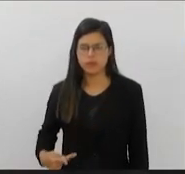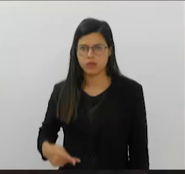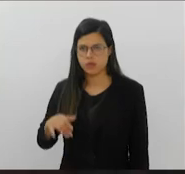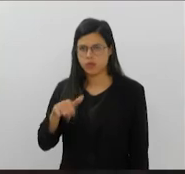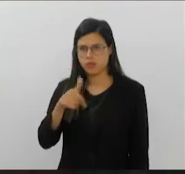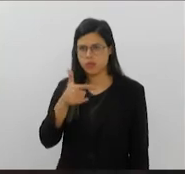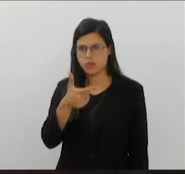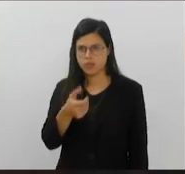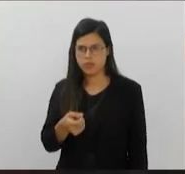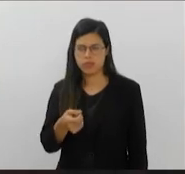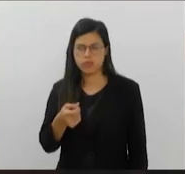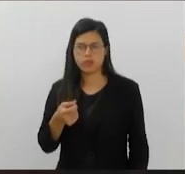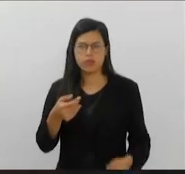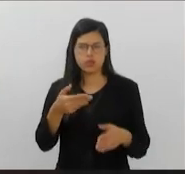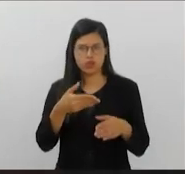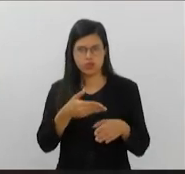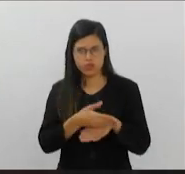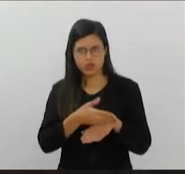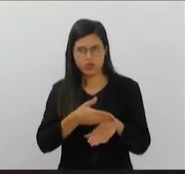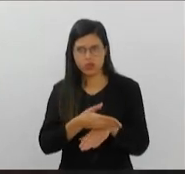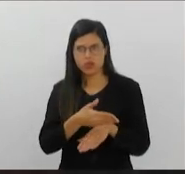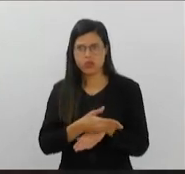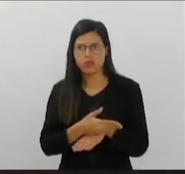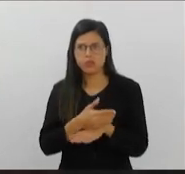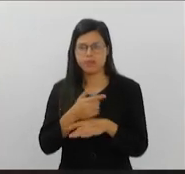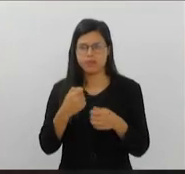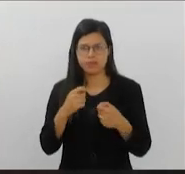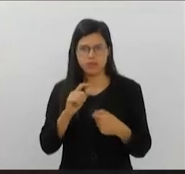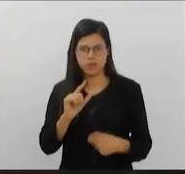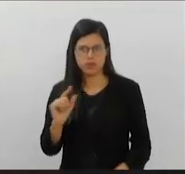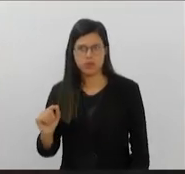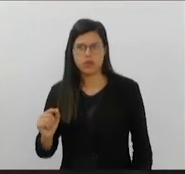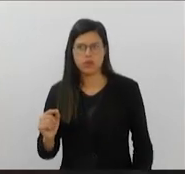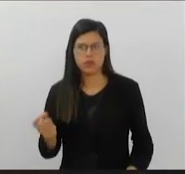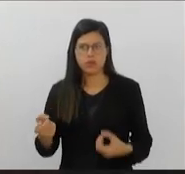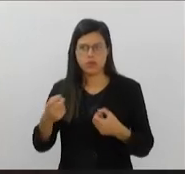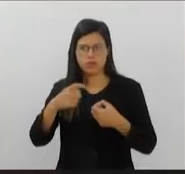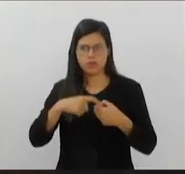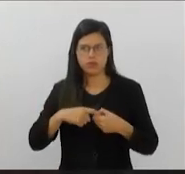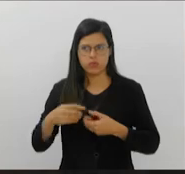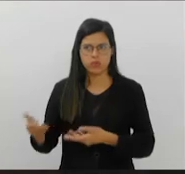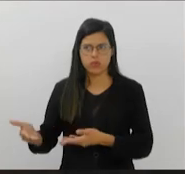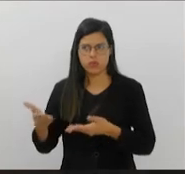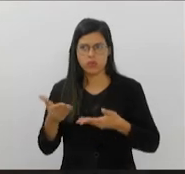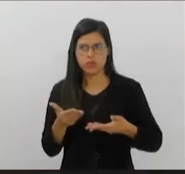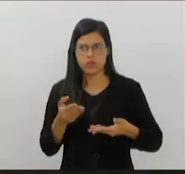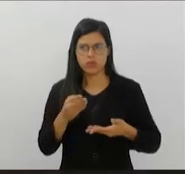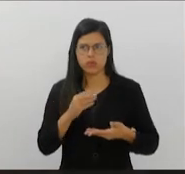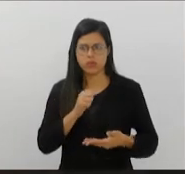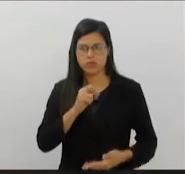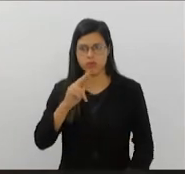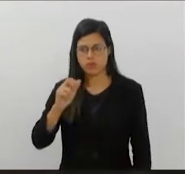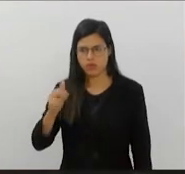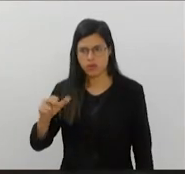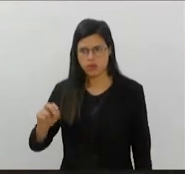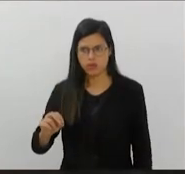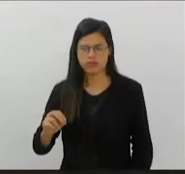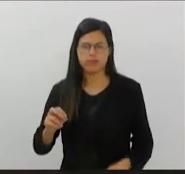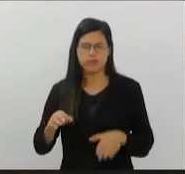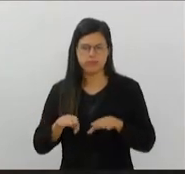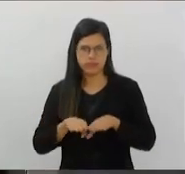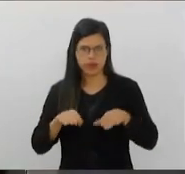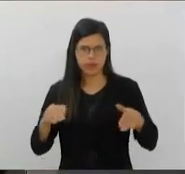o Barão, acabou de chegar, ele tinha saído, e acabou de retornar, então convido o Barão a compor a mesa.